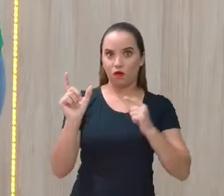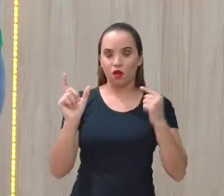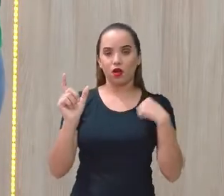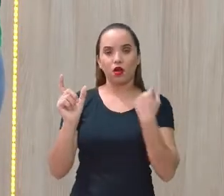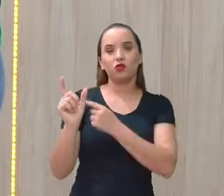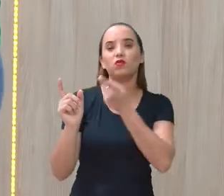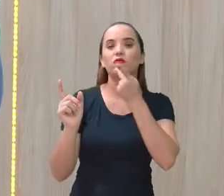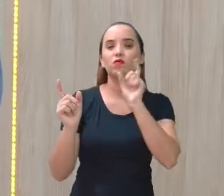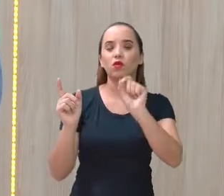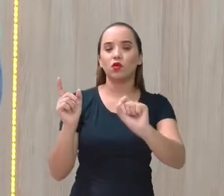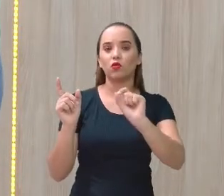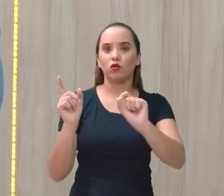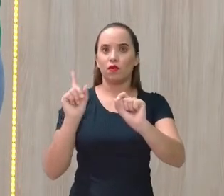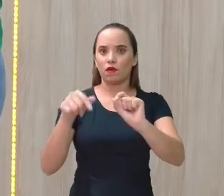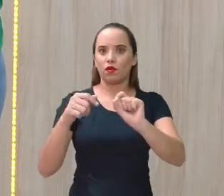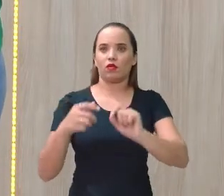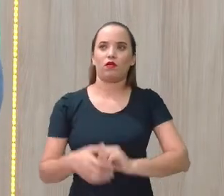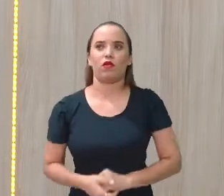estrutura relativamente